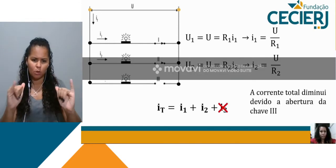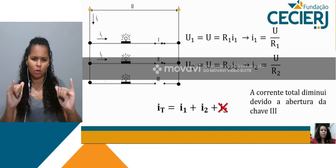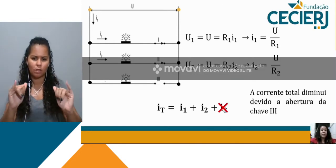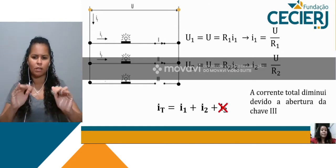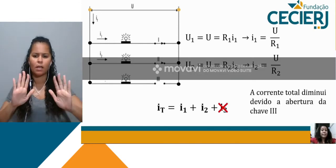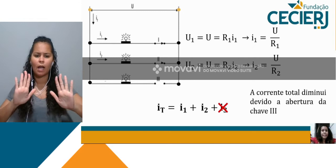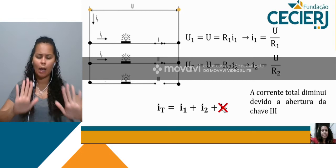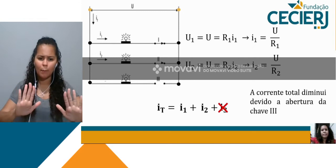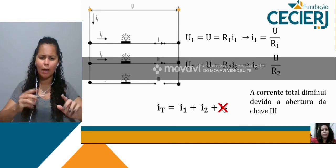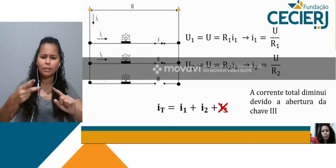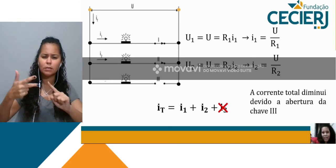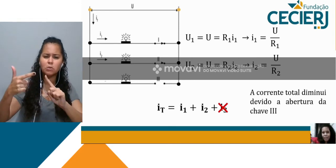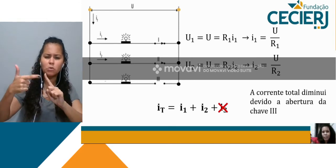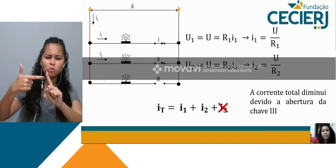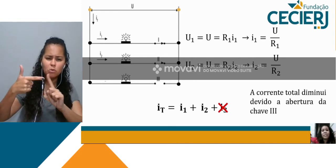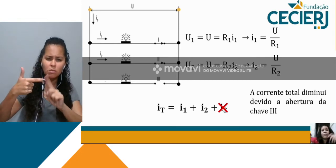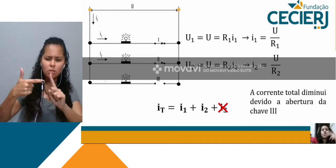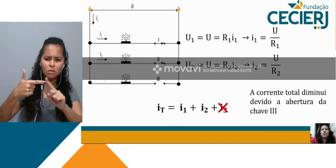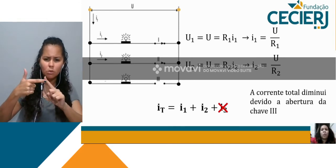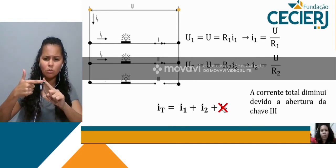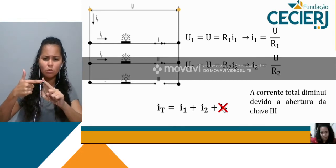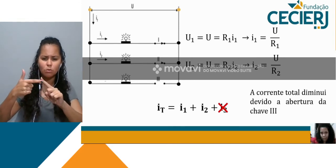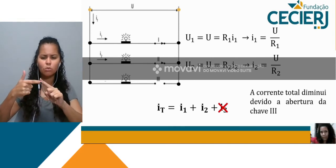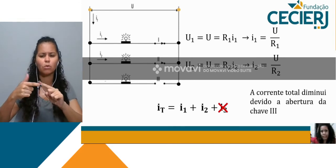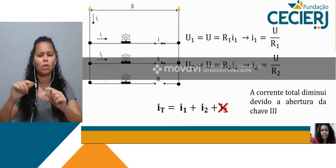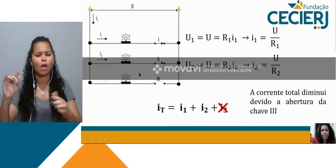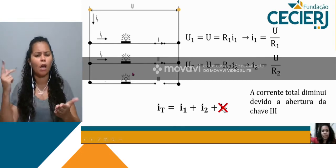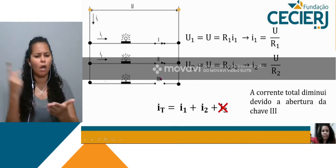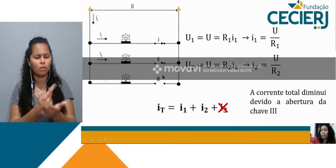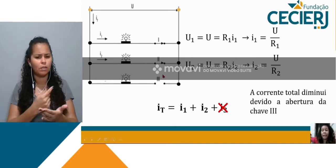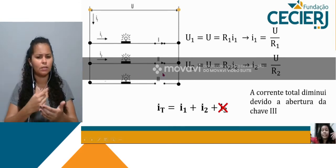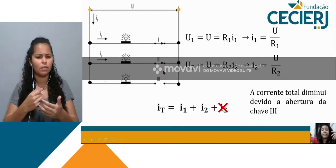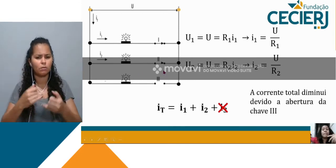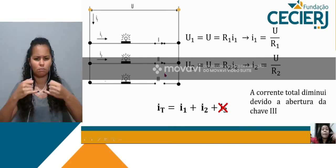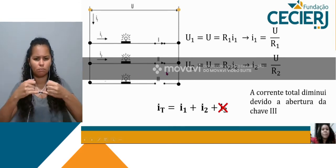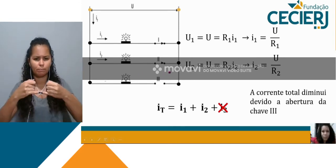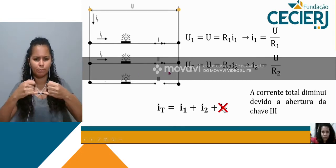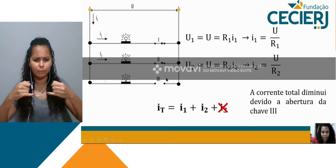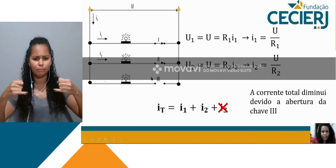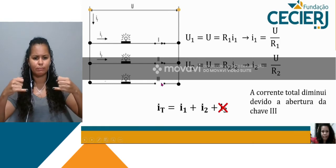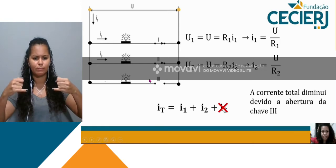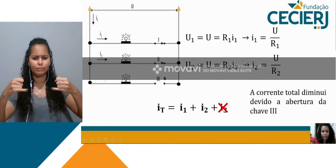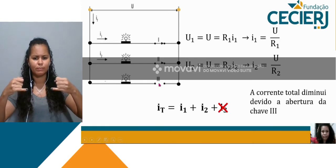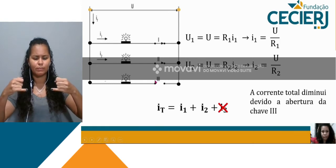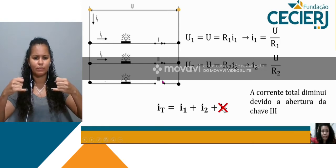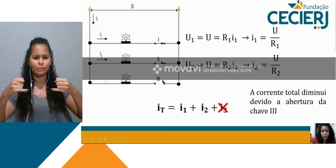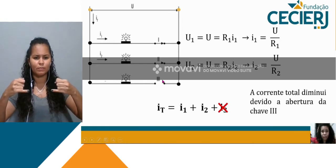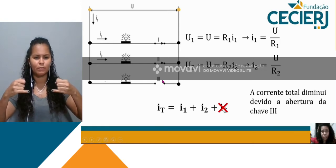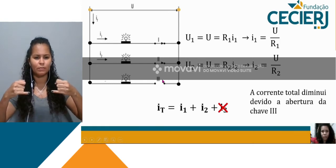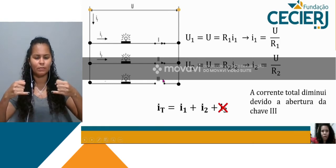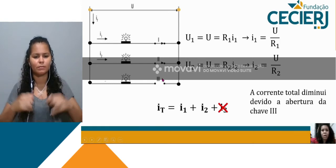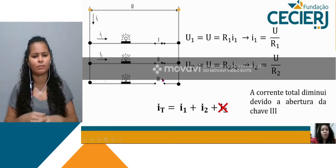corrente. Nesse segundo caso, que você fechou a terceira, quer dizer, que você abriu o